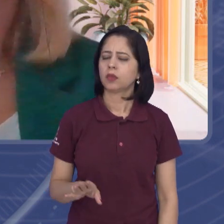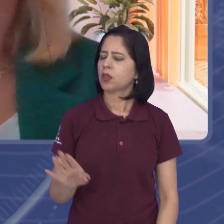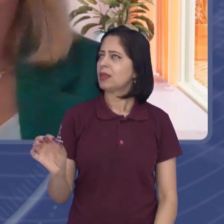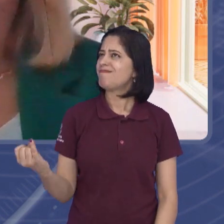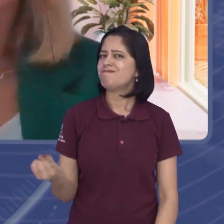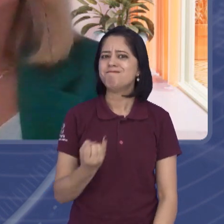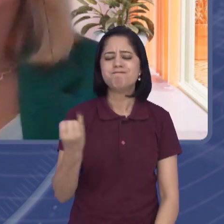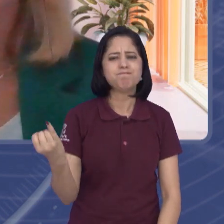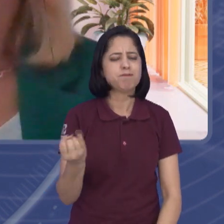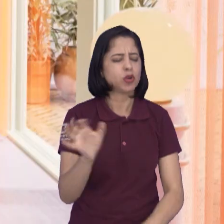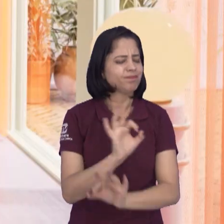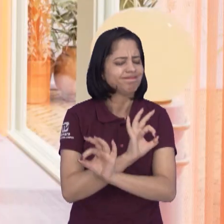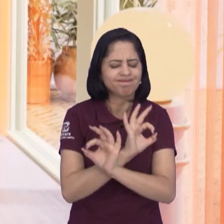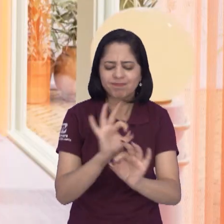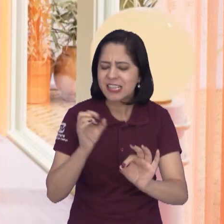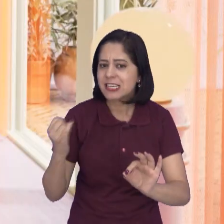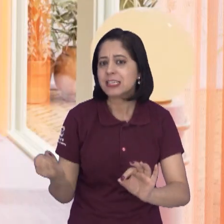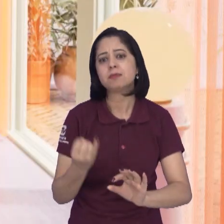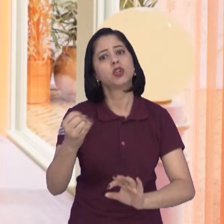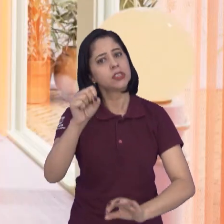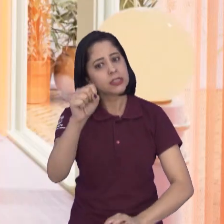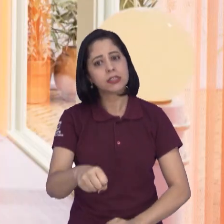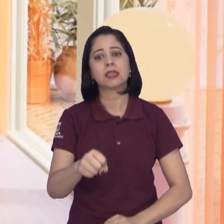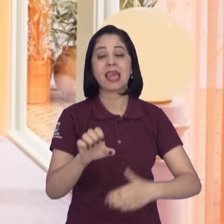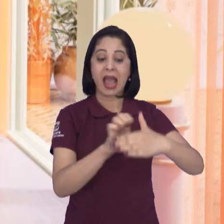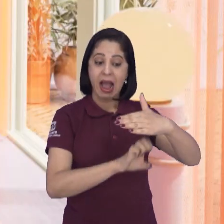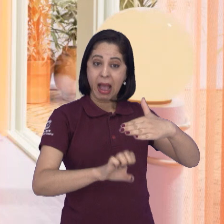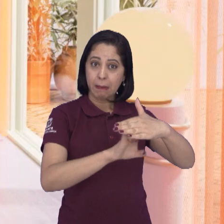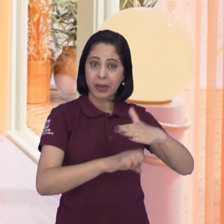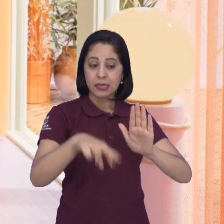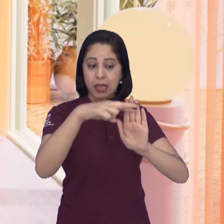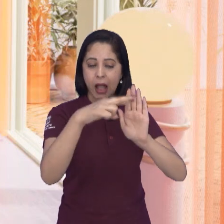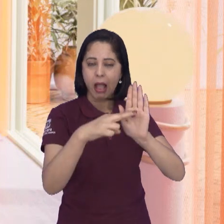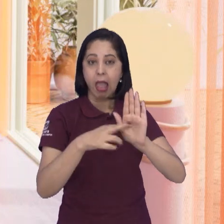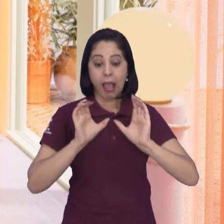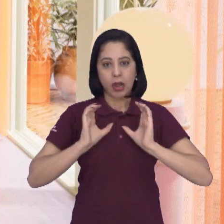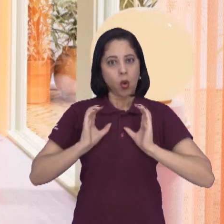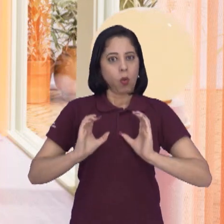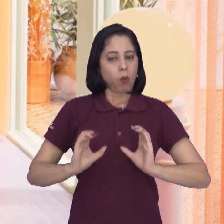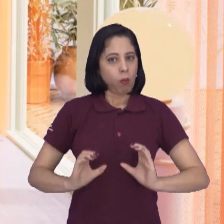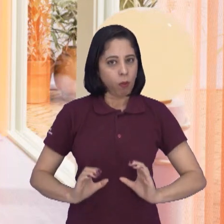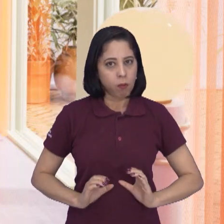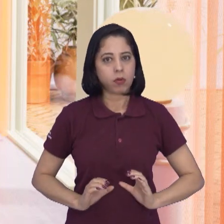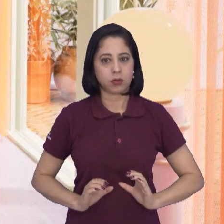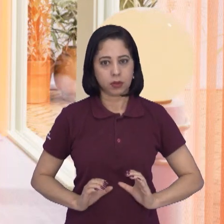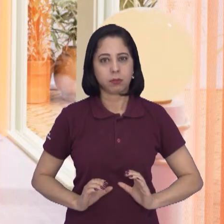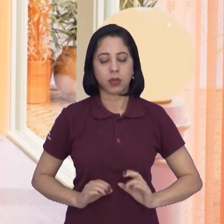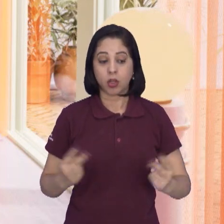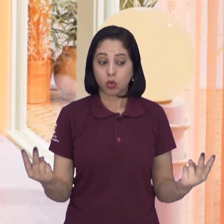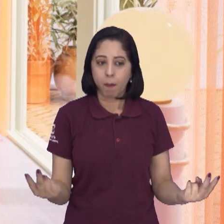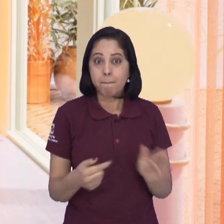Primordial, é importantíssimo, né, que faça parte do manual de condutas, do manual de cuidados, né, dos valores